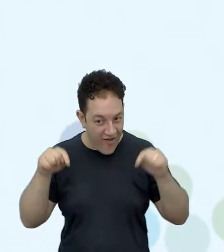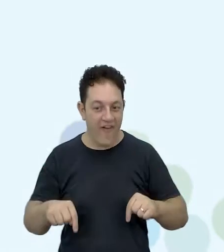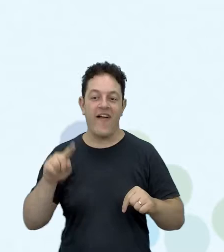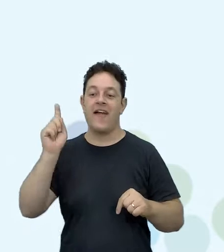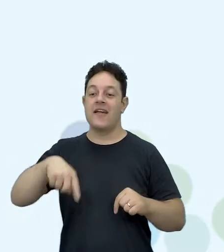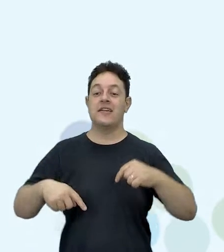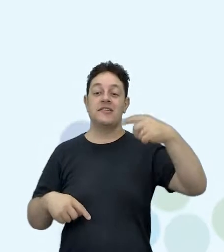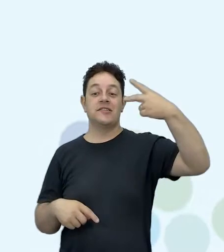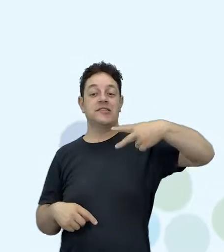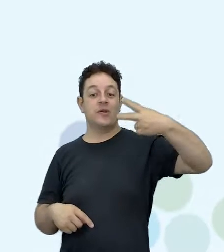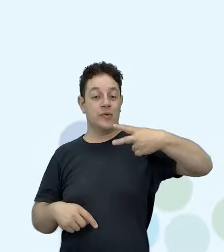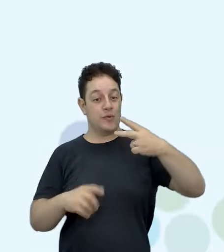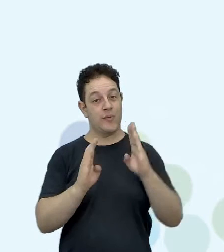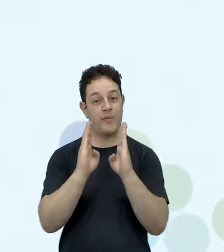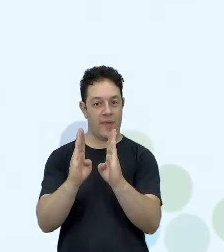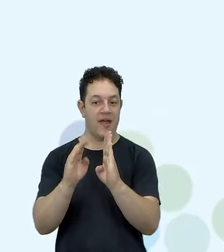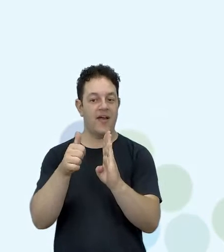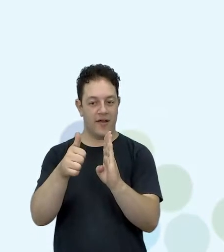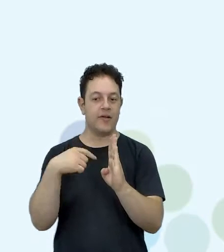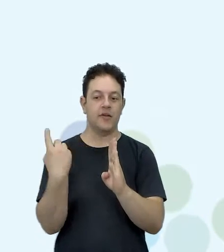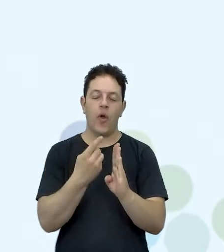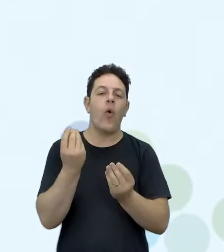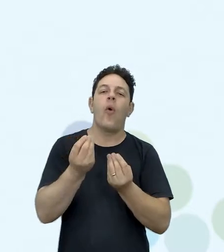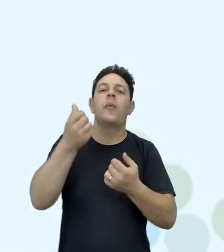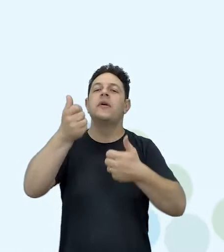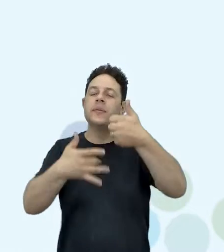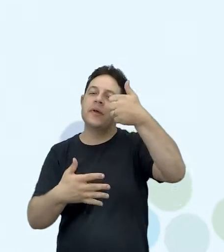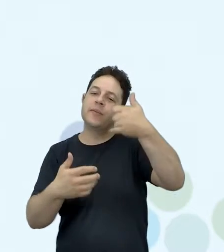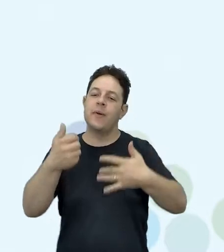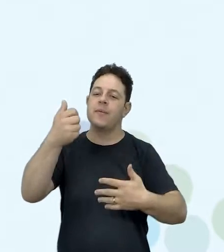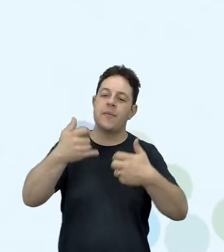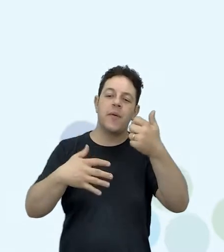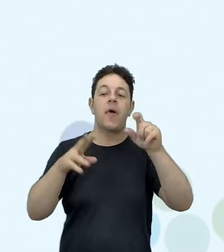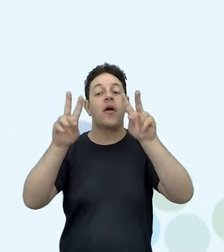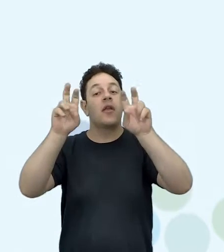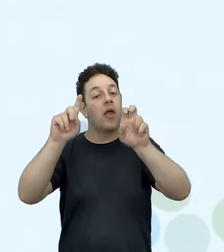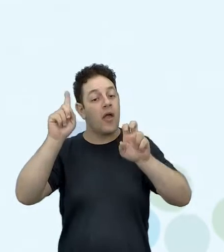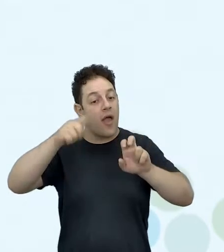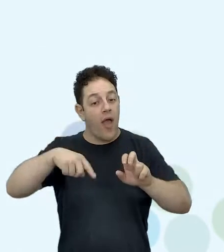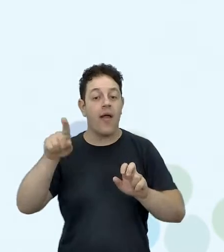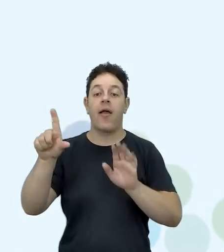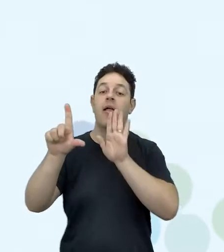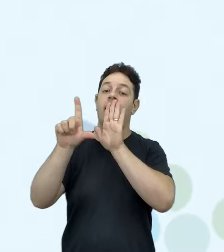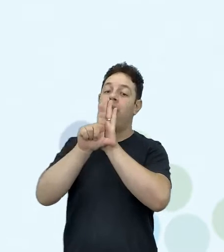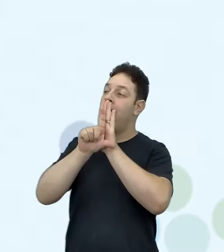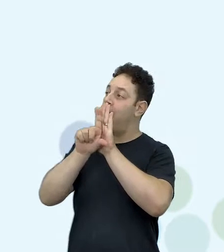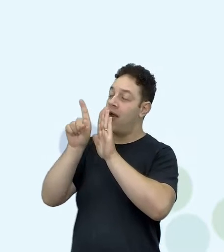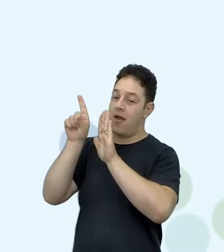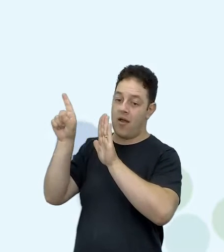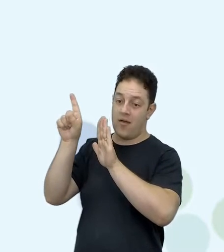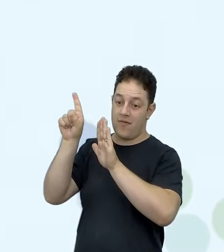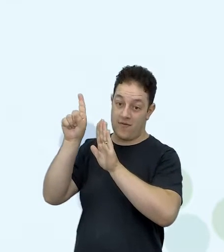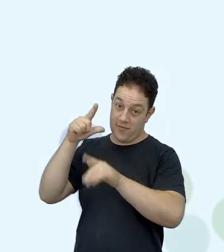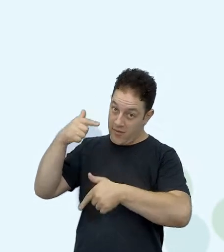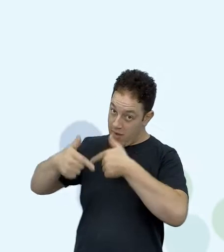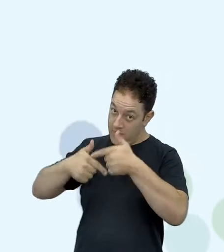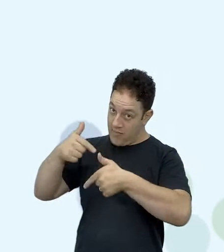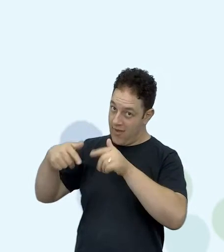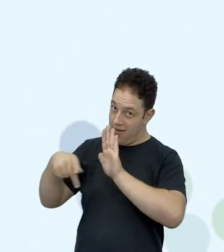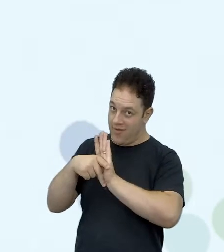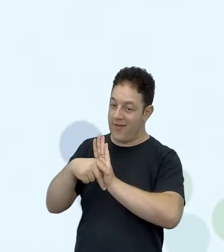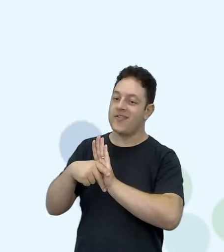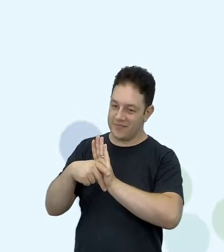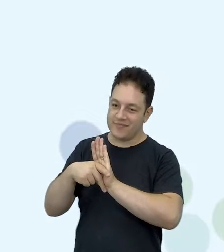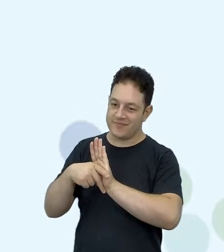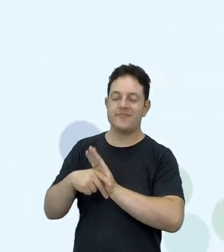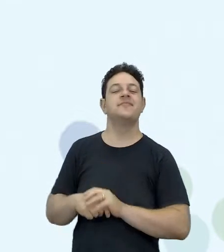é a segunda parte onde nós falaremos sobre legislação do trabalho.